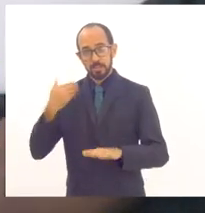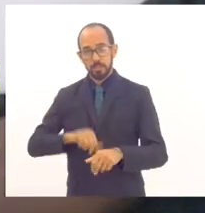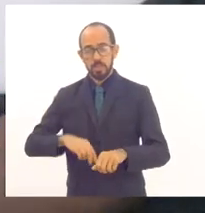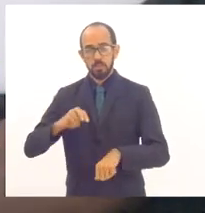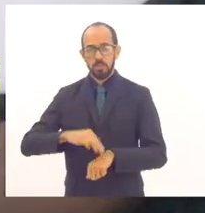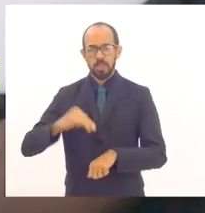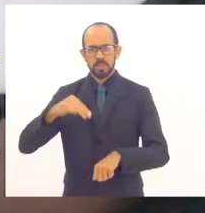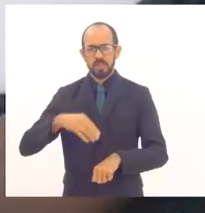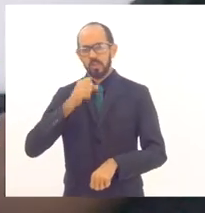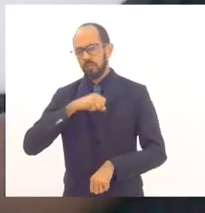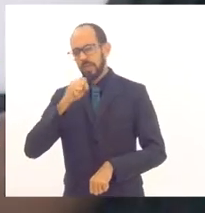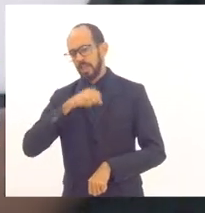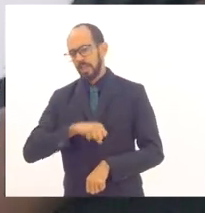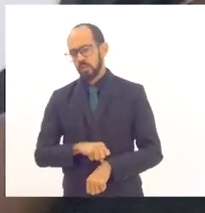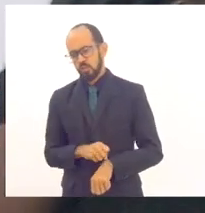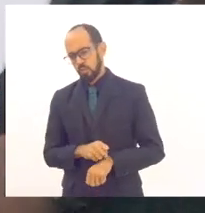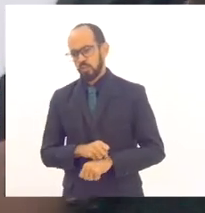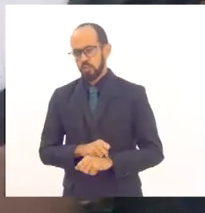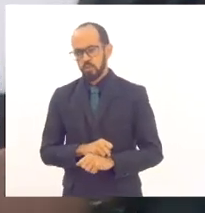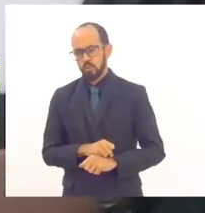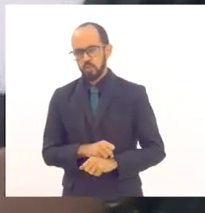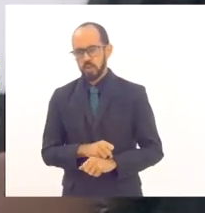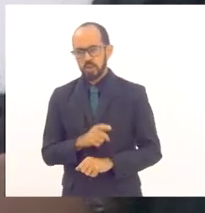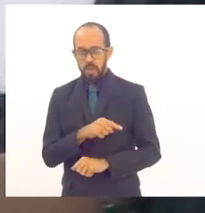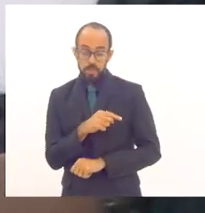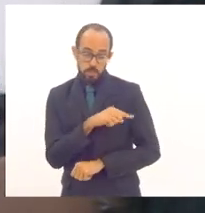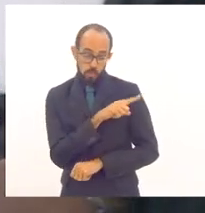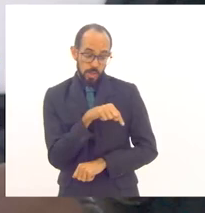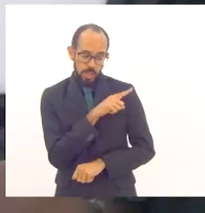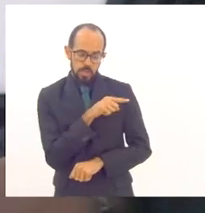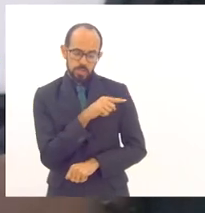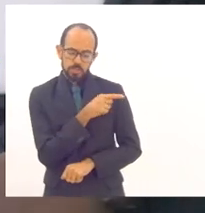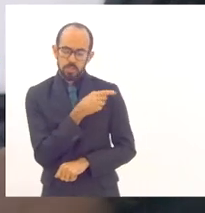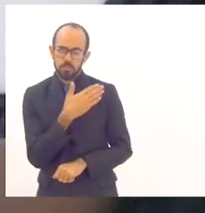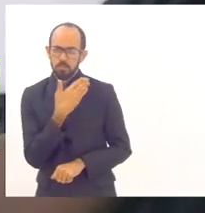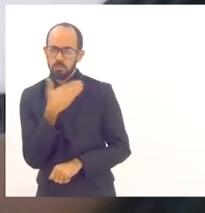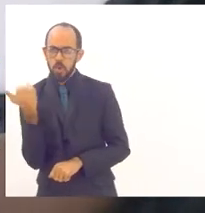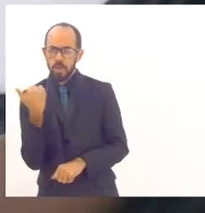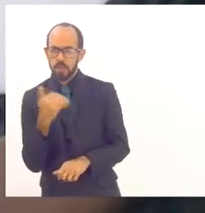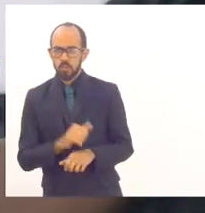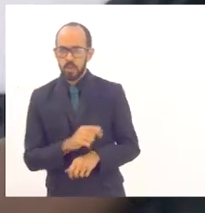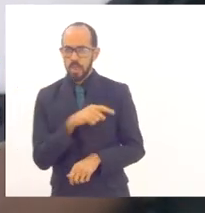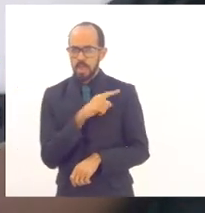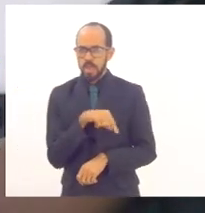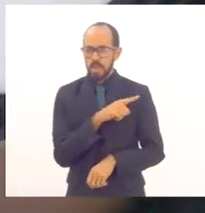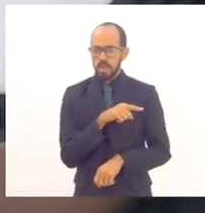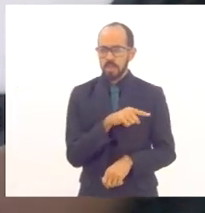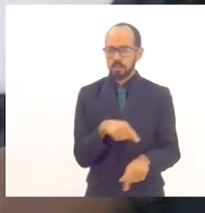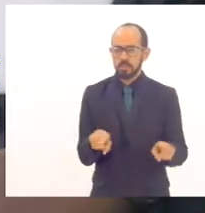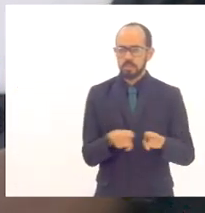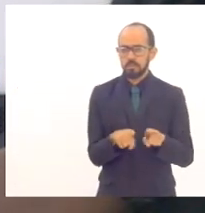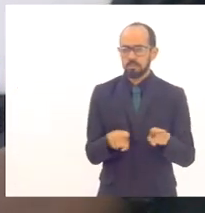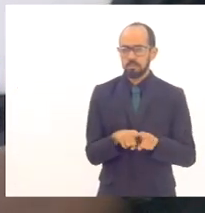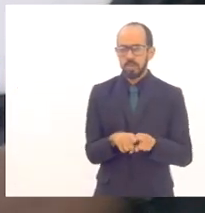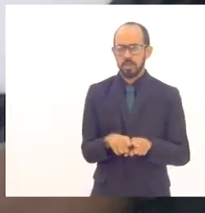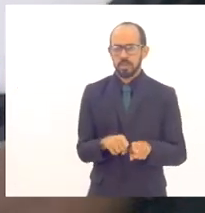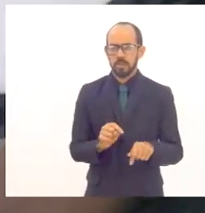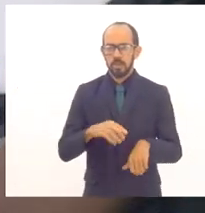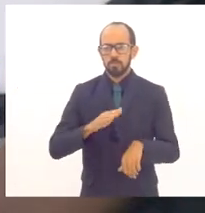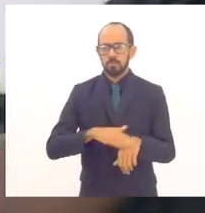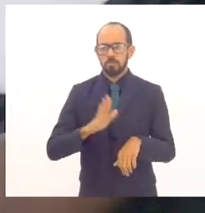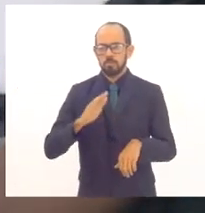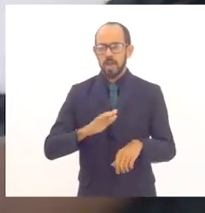velho, à mestra velha, porque são eles que morreram, foram eles e são eles que estão mais